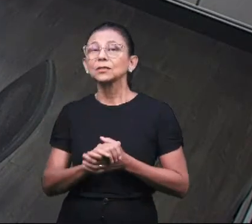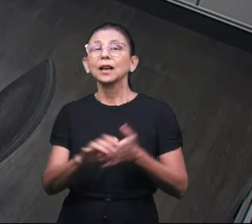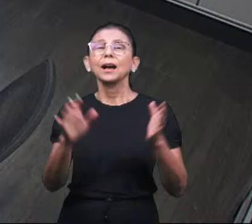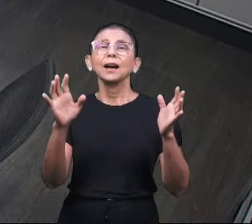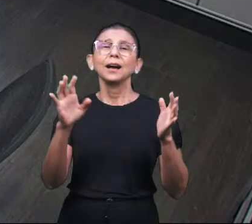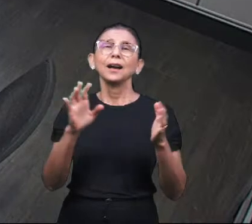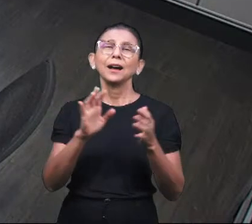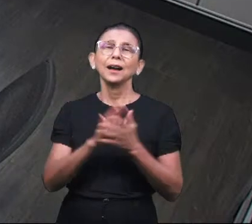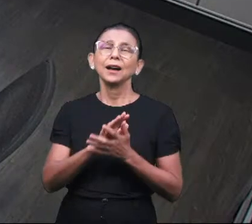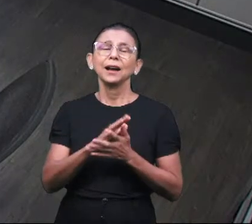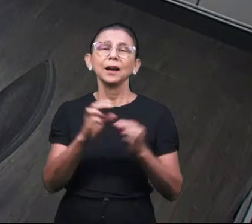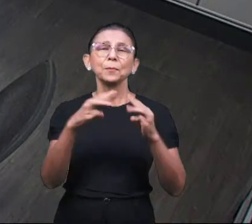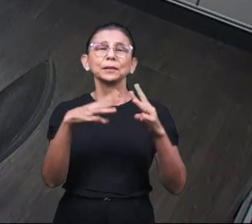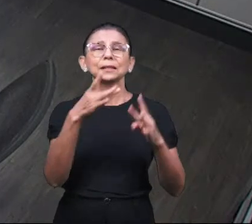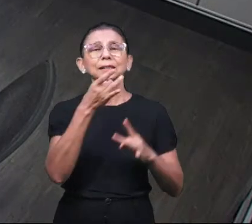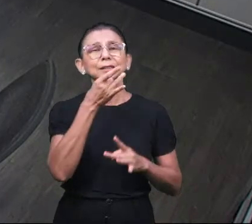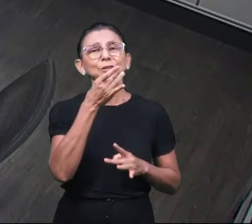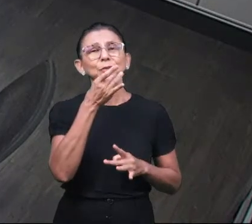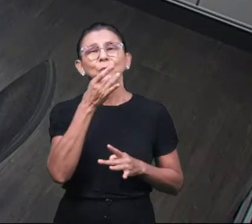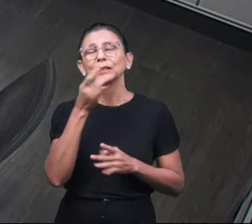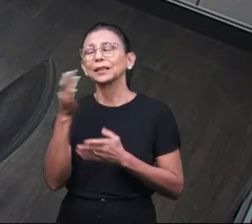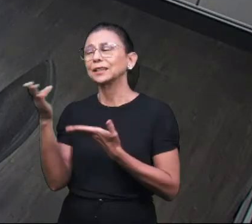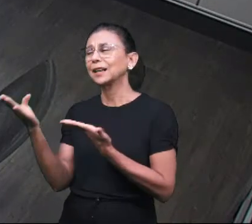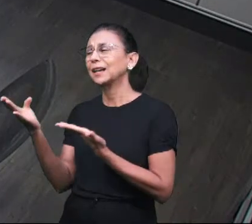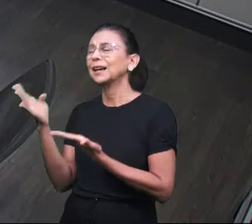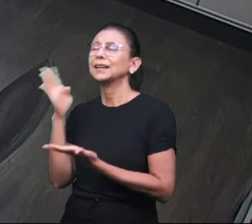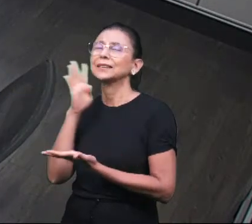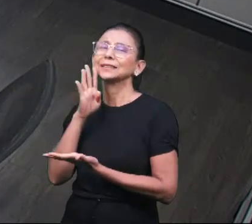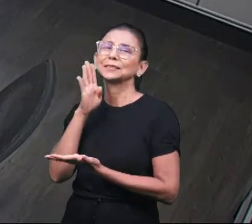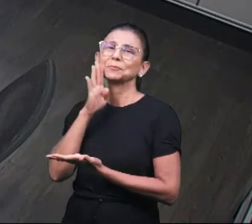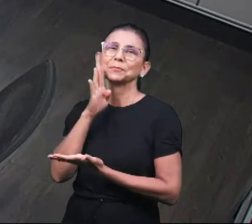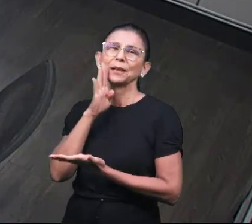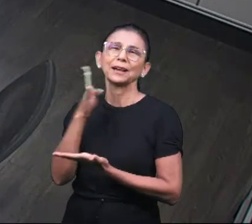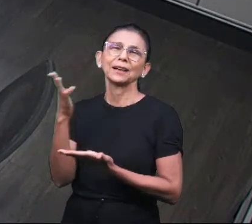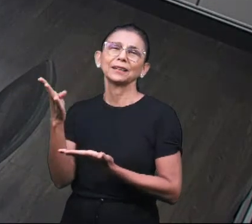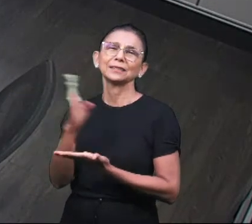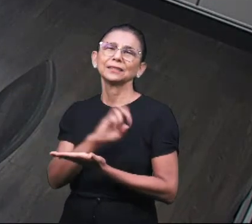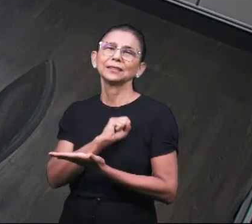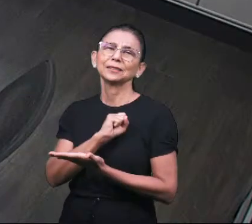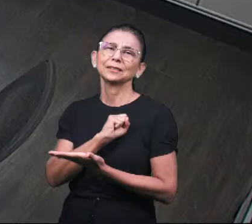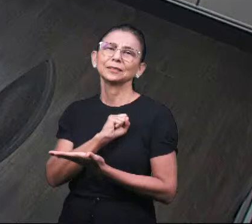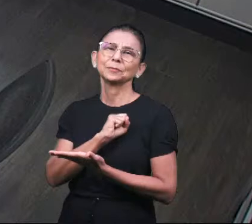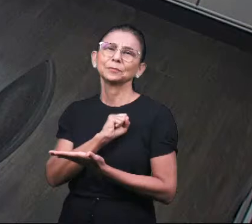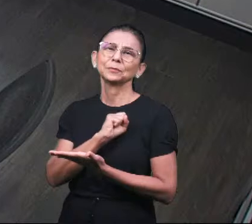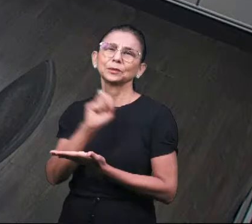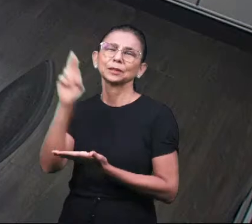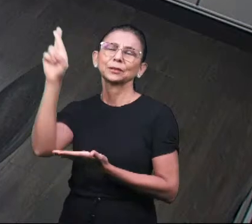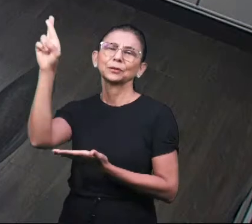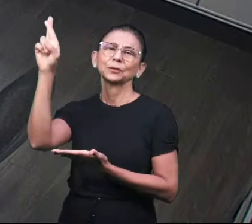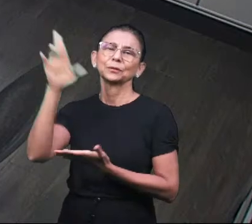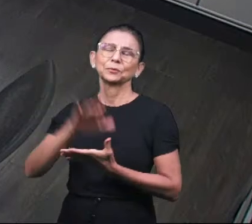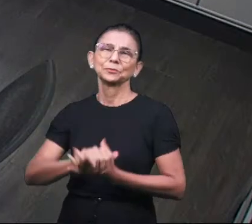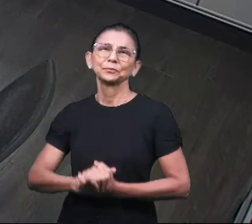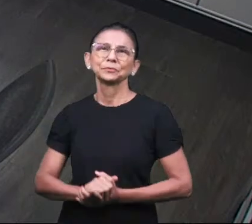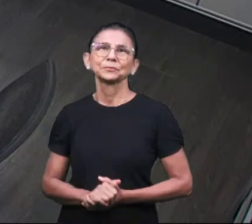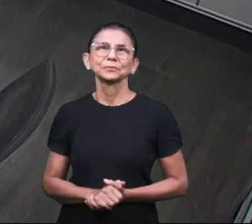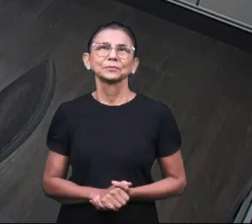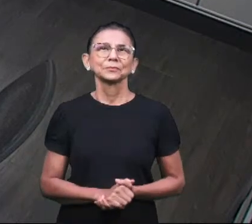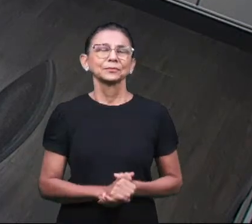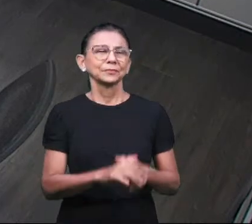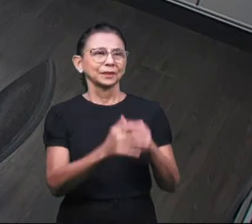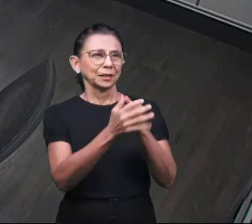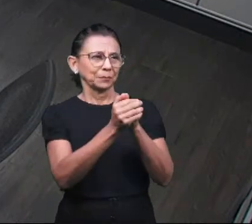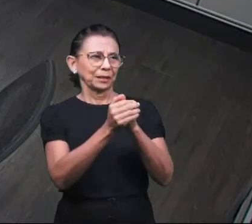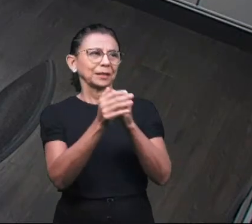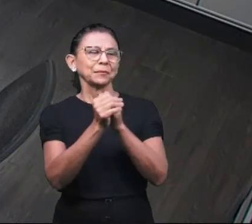de Cachoeiro. Ele é uma simpatia, amado do Senhor. Maravilha, pastor. Amém, amém, minha irmã. Amém, meus irmãos. Estamos aqui. Sempre